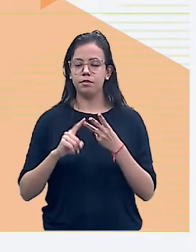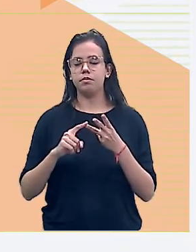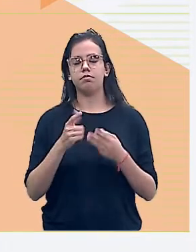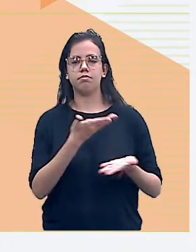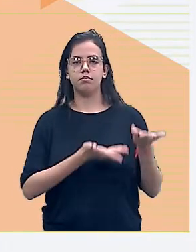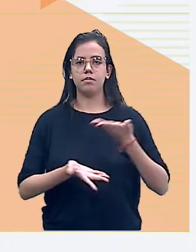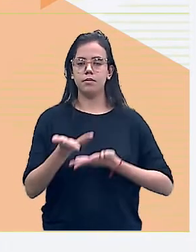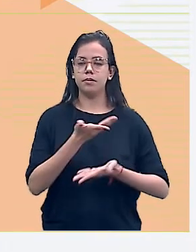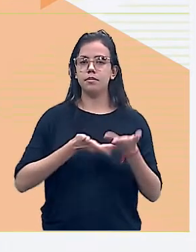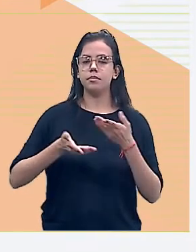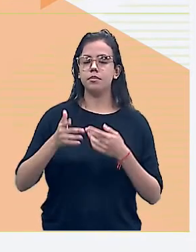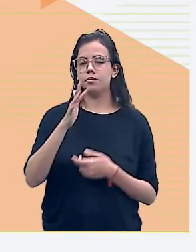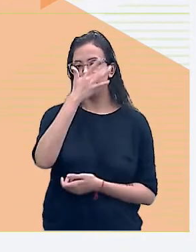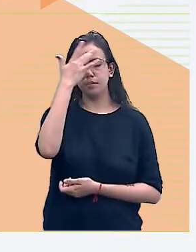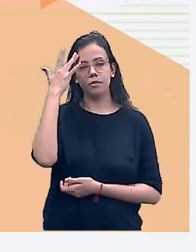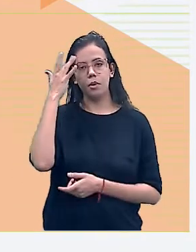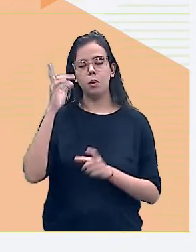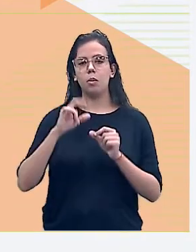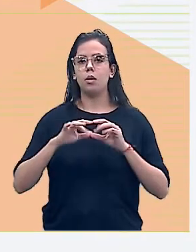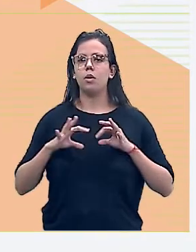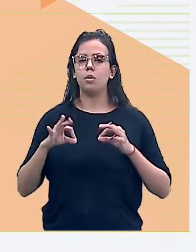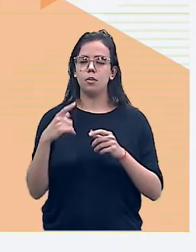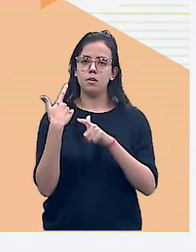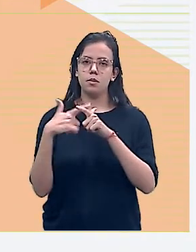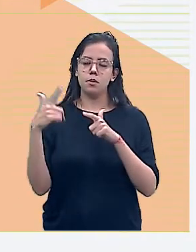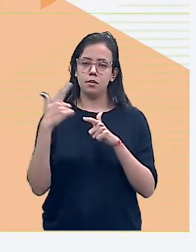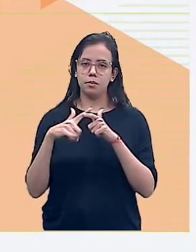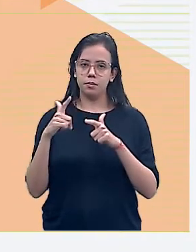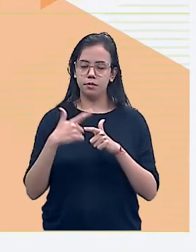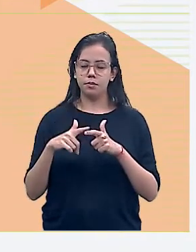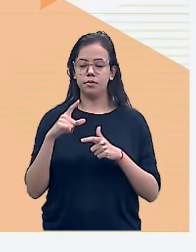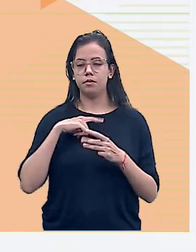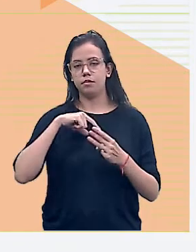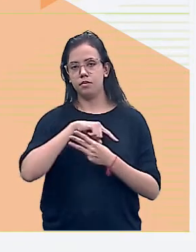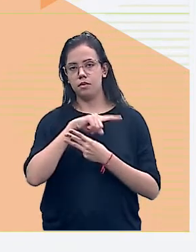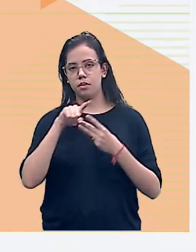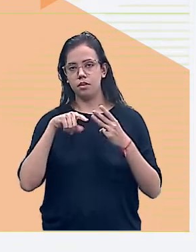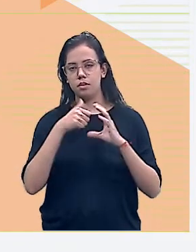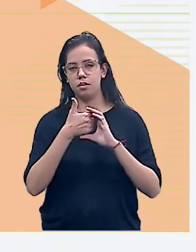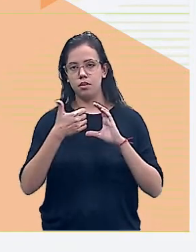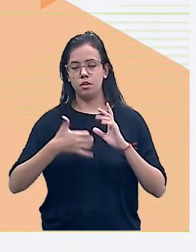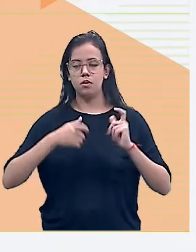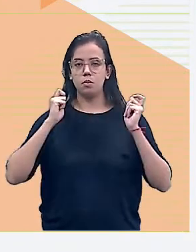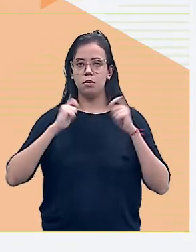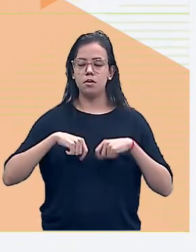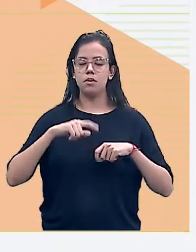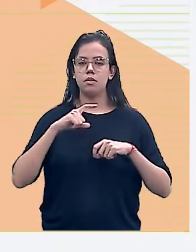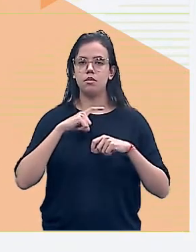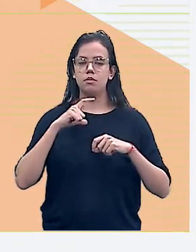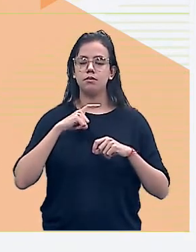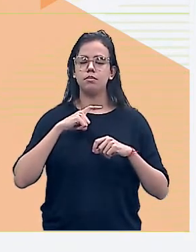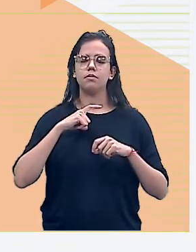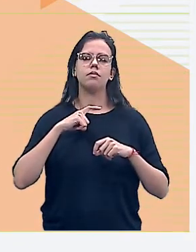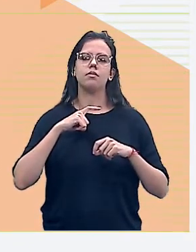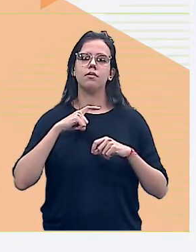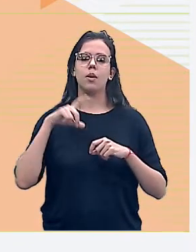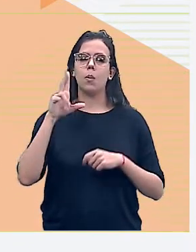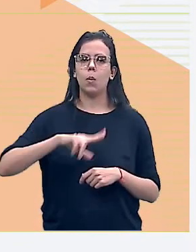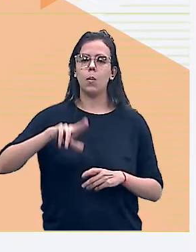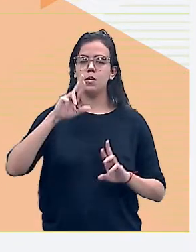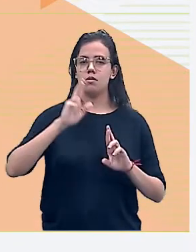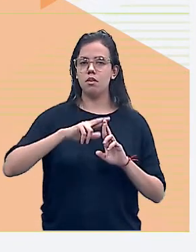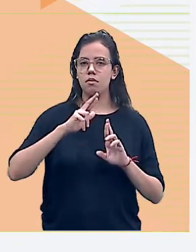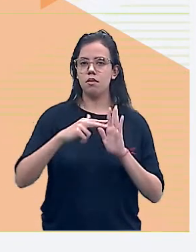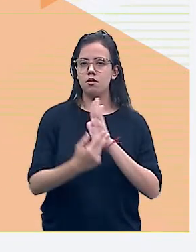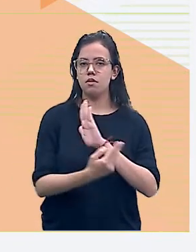de Senso comunitário entre as pessoas todos os problemas que passaram por esses três vezes poderão ser referenciados a